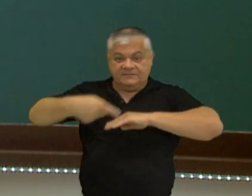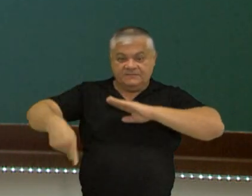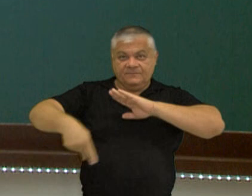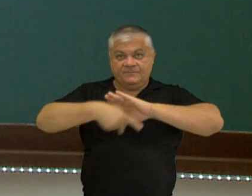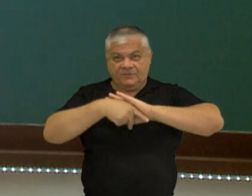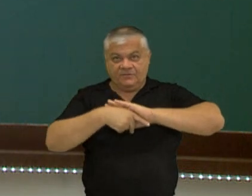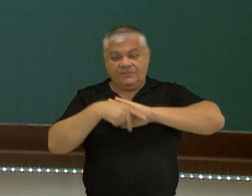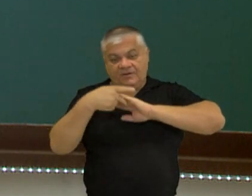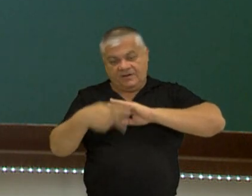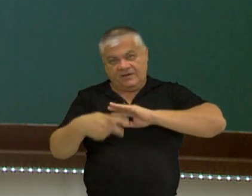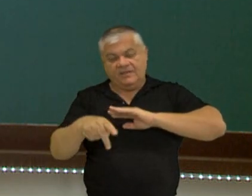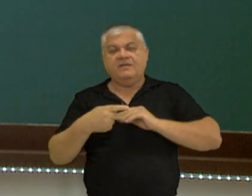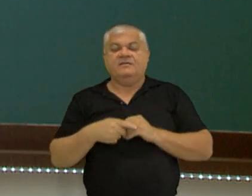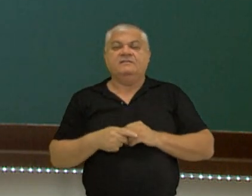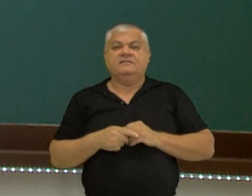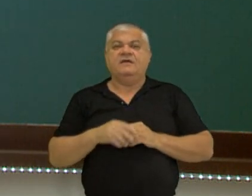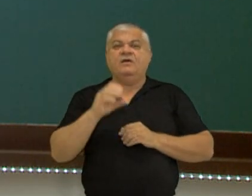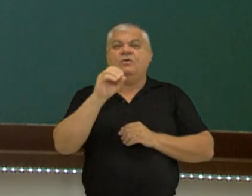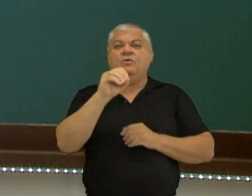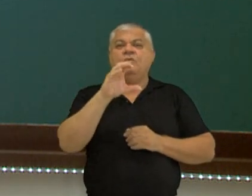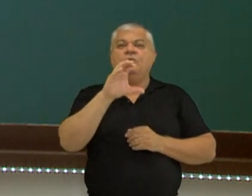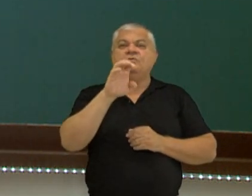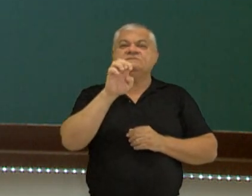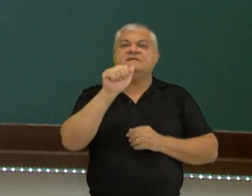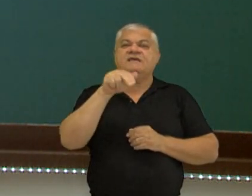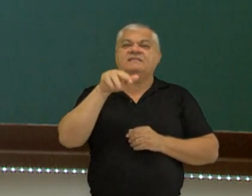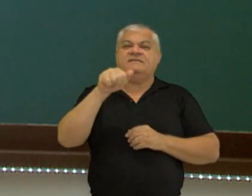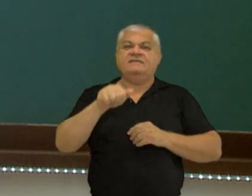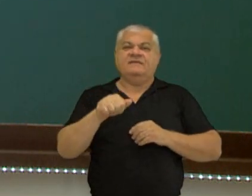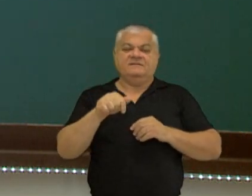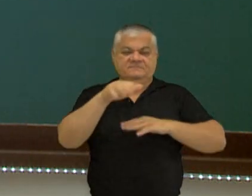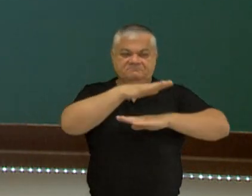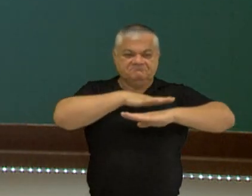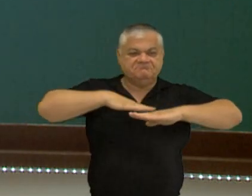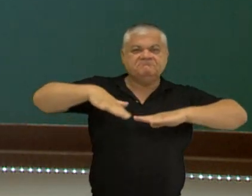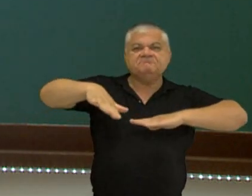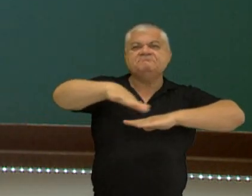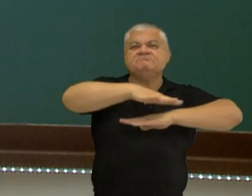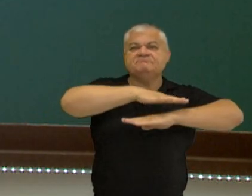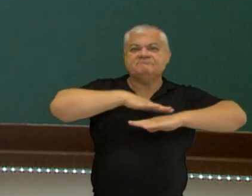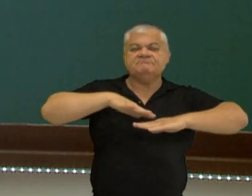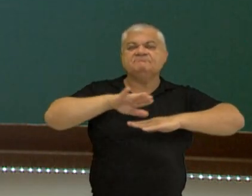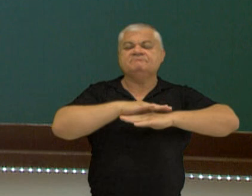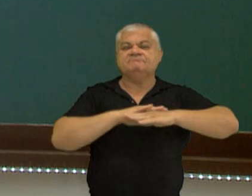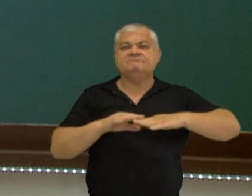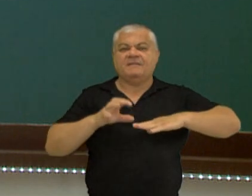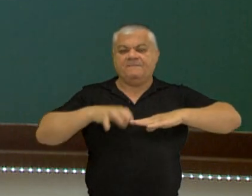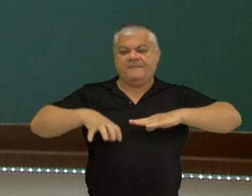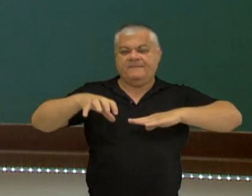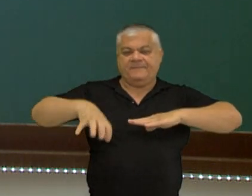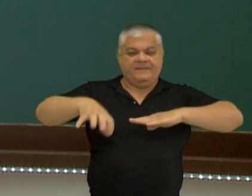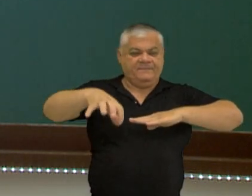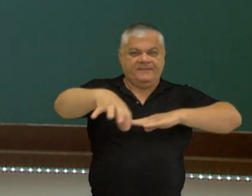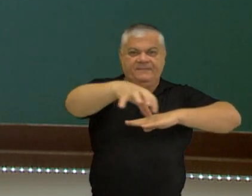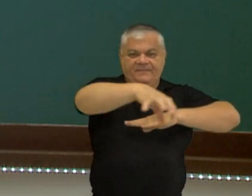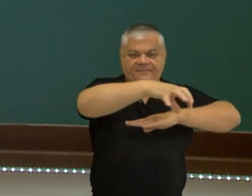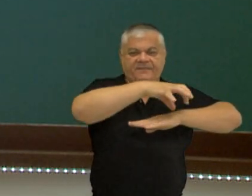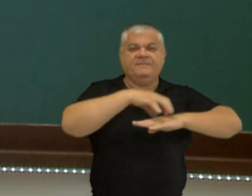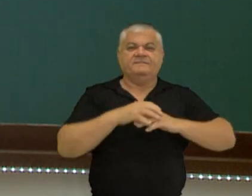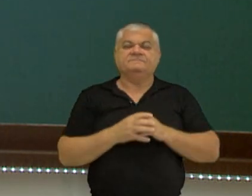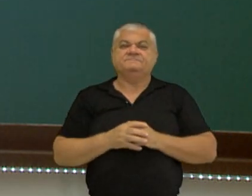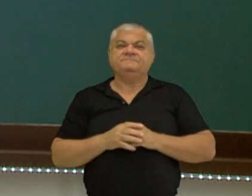ilhas, né, da Oceania. Então, esses conjuntos de ilhas foram agrupados, então existem grupos, né, de